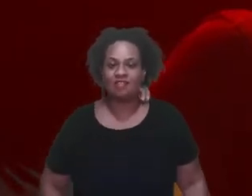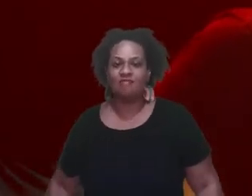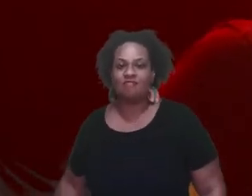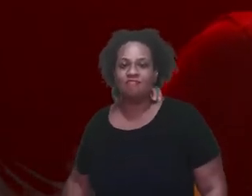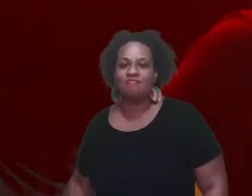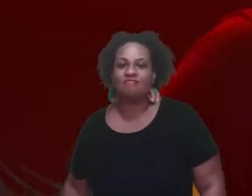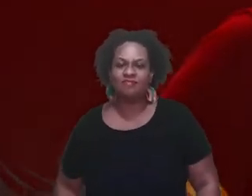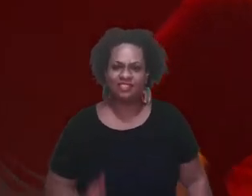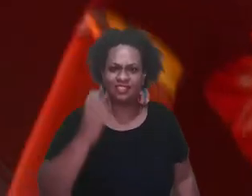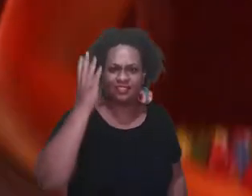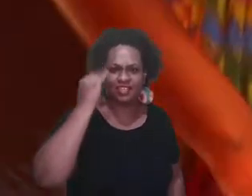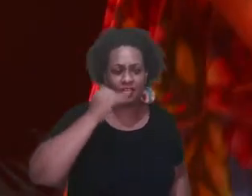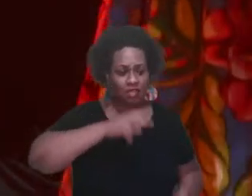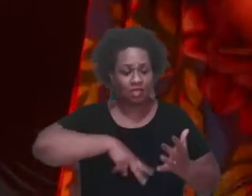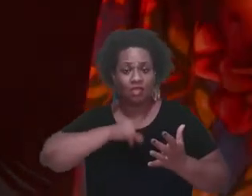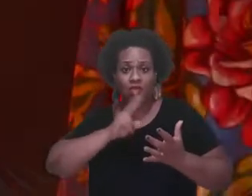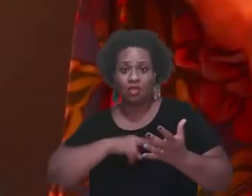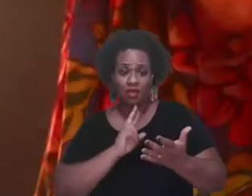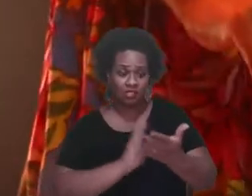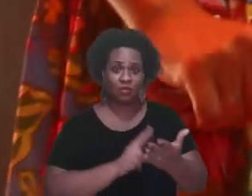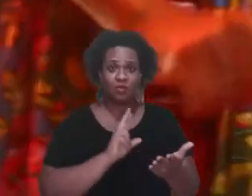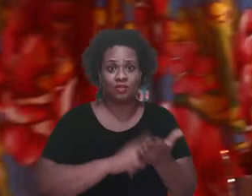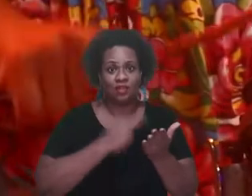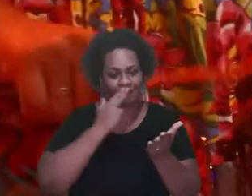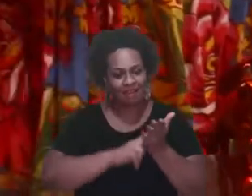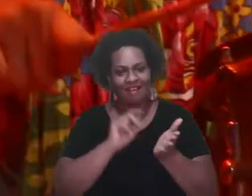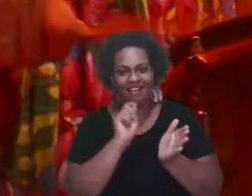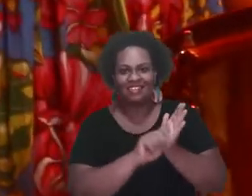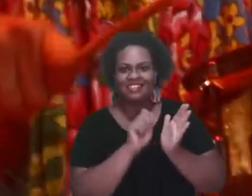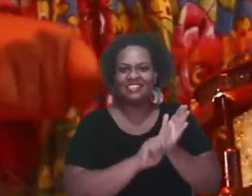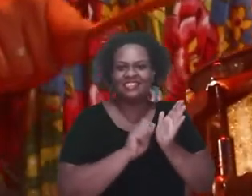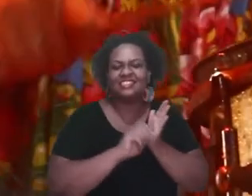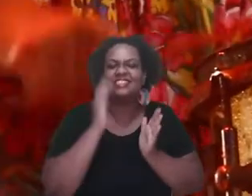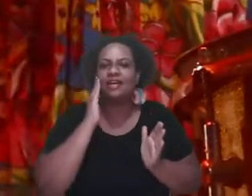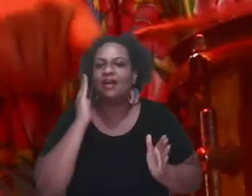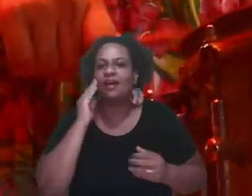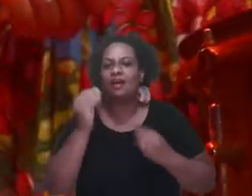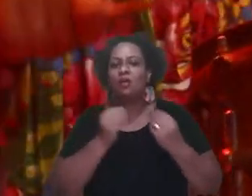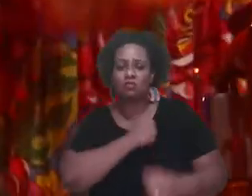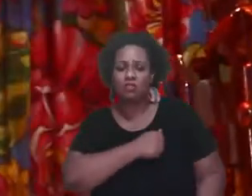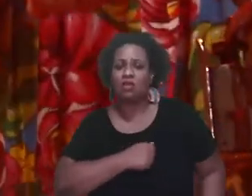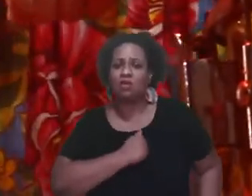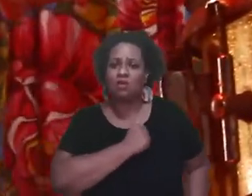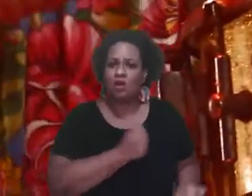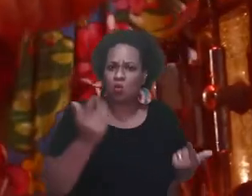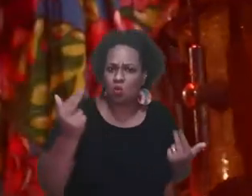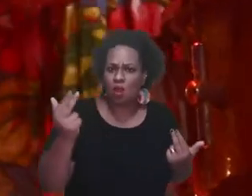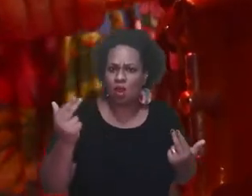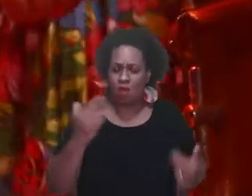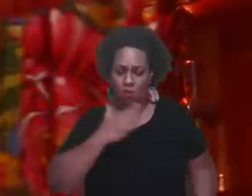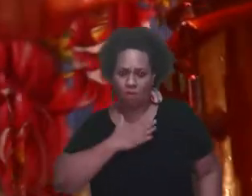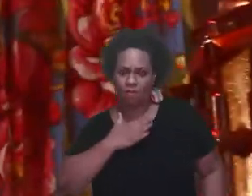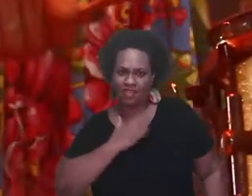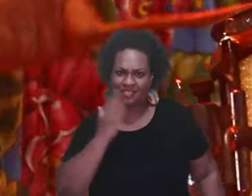coração ver o sobre ia responder a tua gatinha só para ver que tu a saudade é